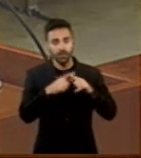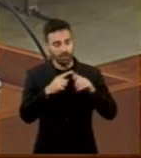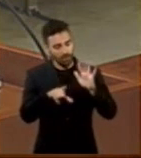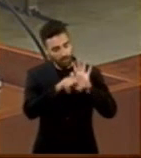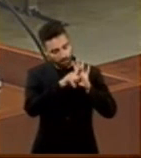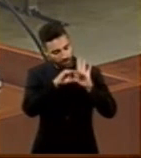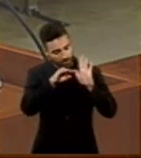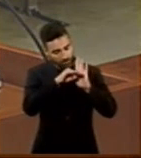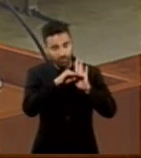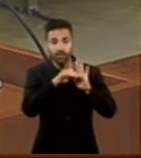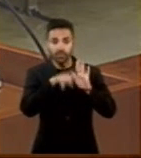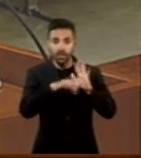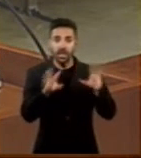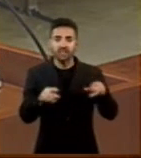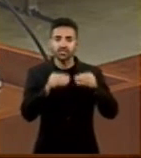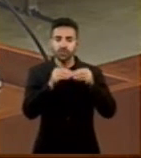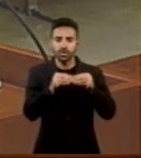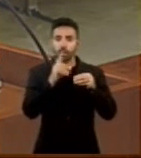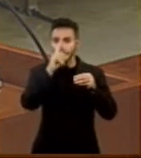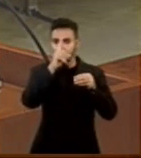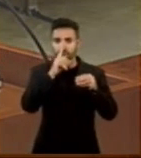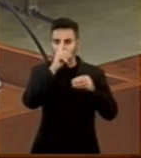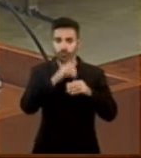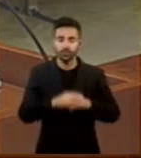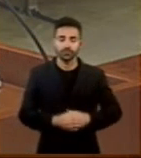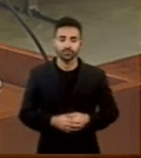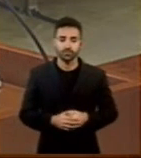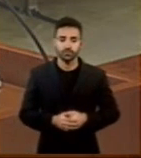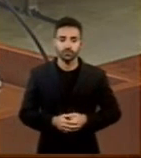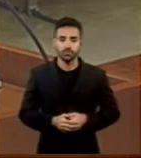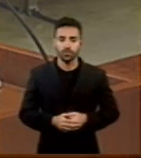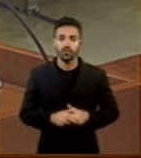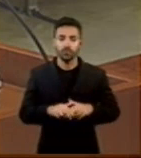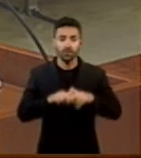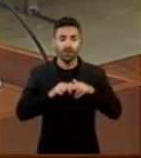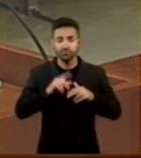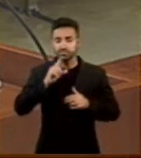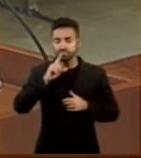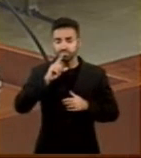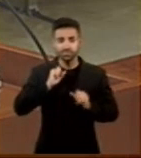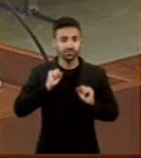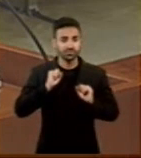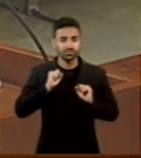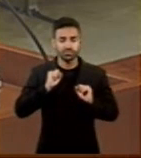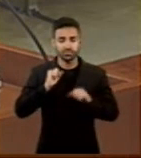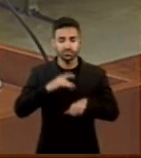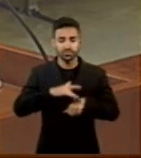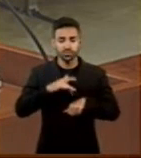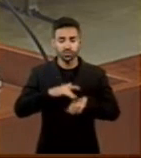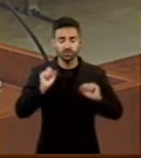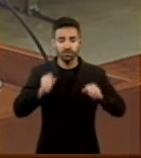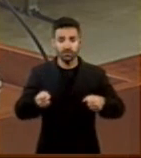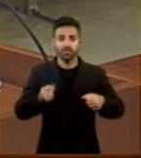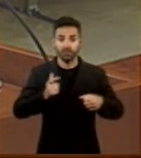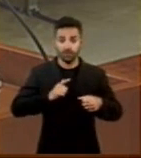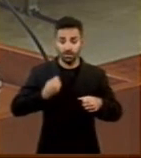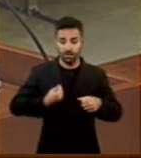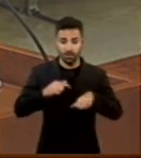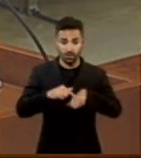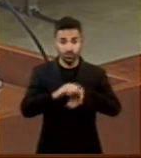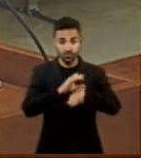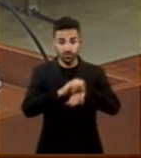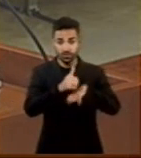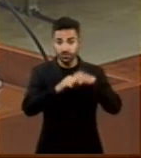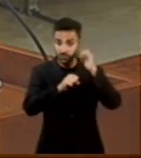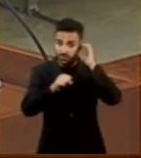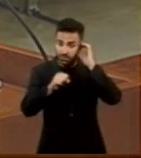a figura de adicional de riscos. É tão absurdo, Excelência, defender a existência, diante da Constituição de 88, desse adicional de